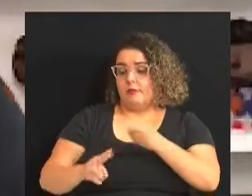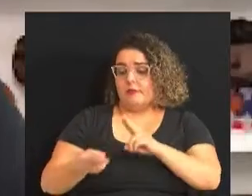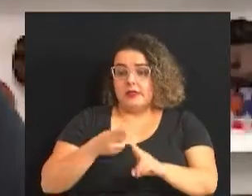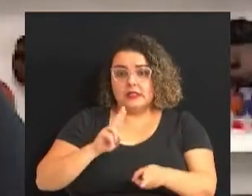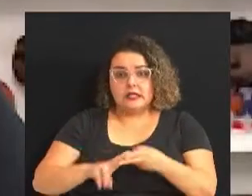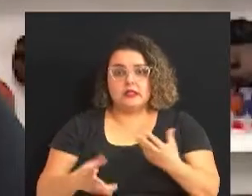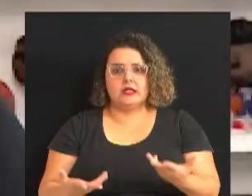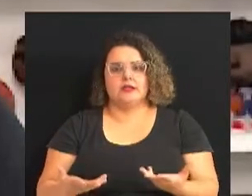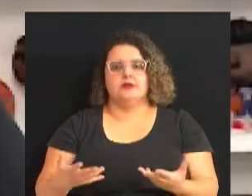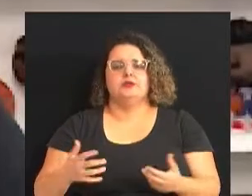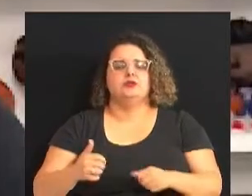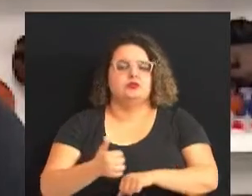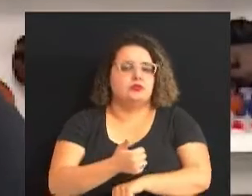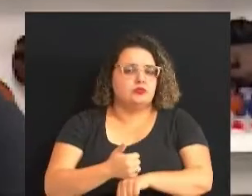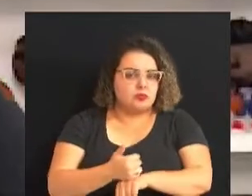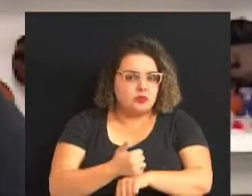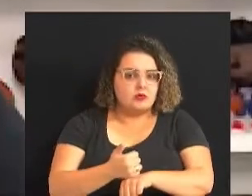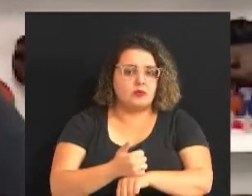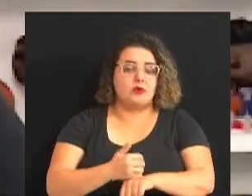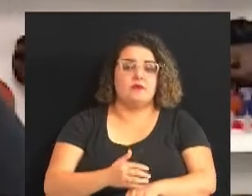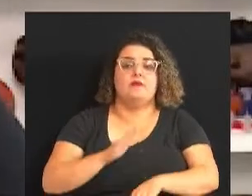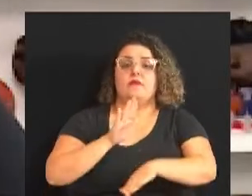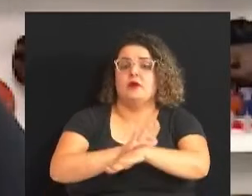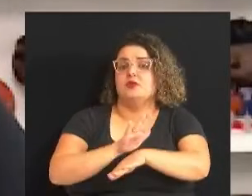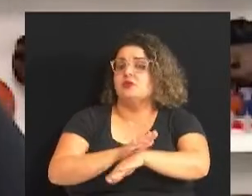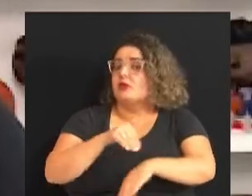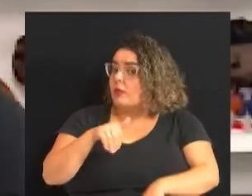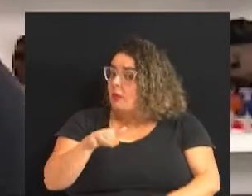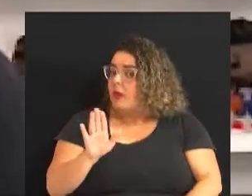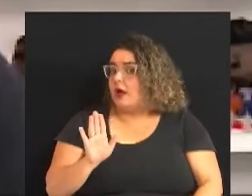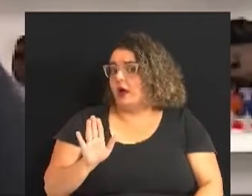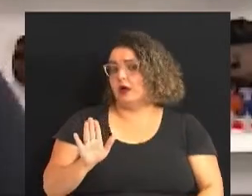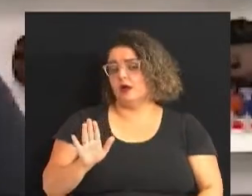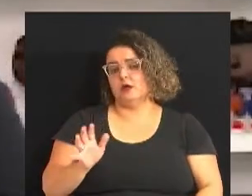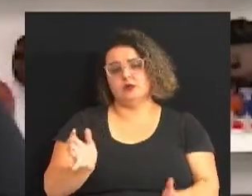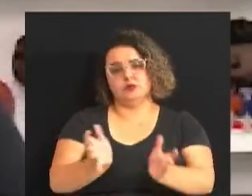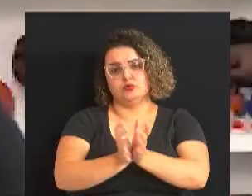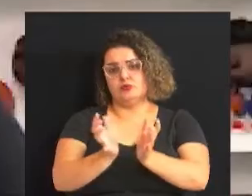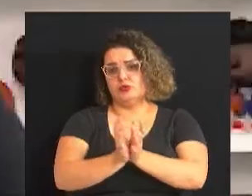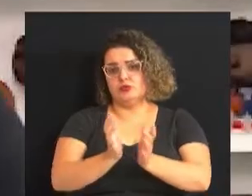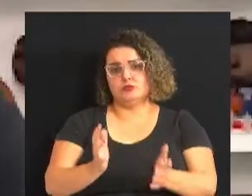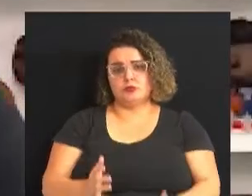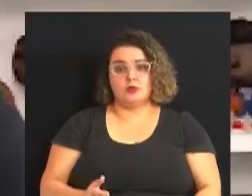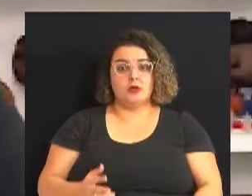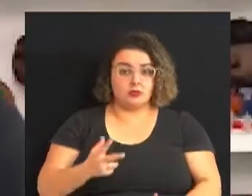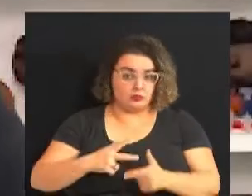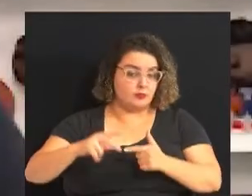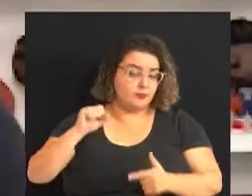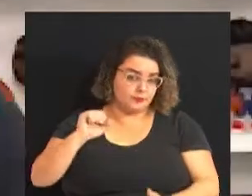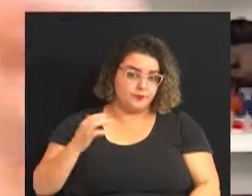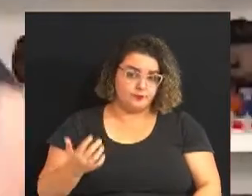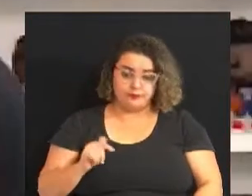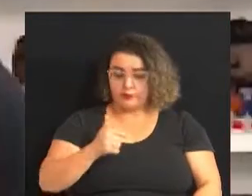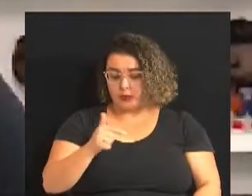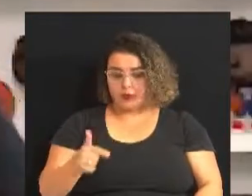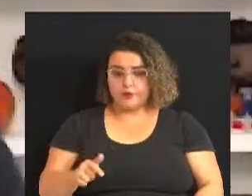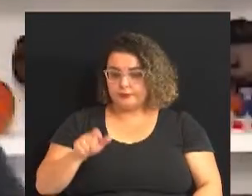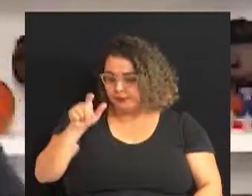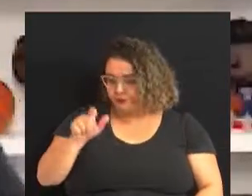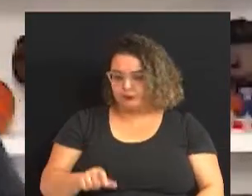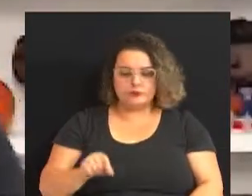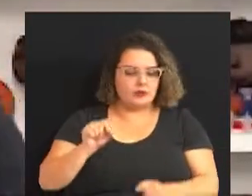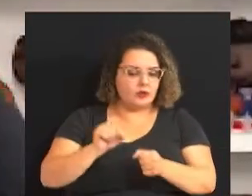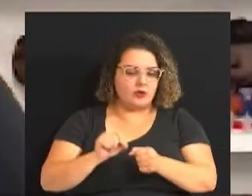do jogador, ela vai ajudar ainda mais o seu time sonhar em ser campeão. Não existe mais aquele cara que só faz uma